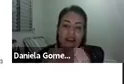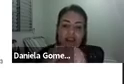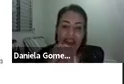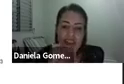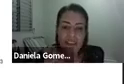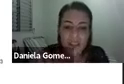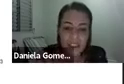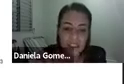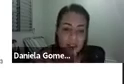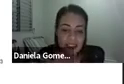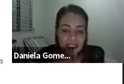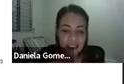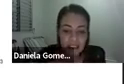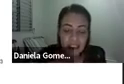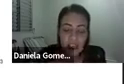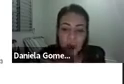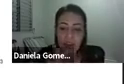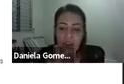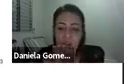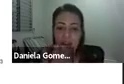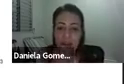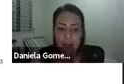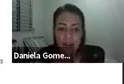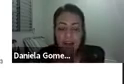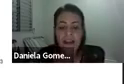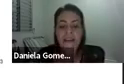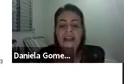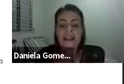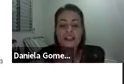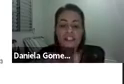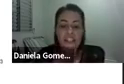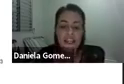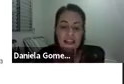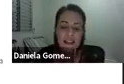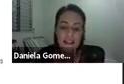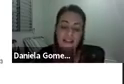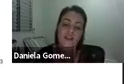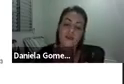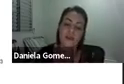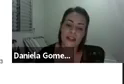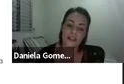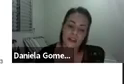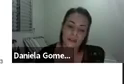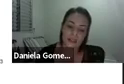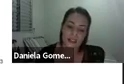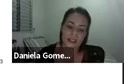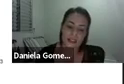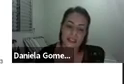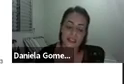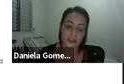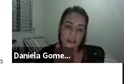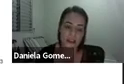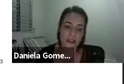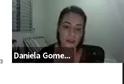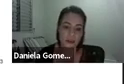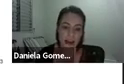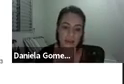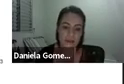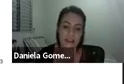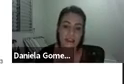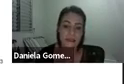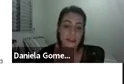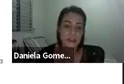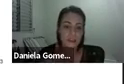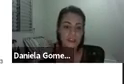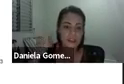assim, o reflexo da ocitocina. Quando o bebê, ele chega no peito da mãe e ele começa a